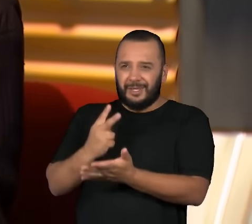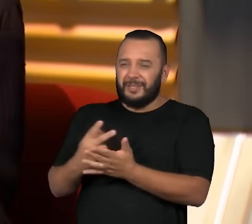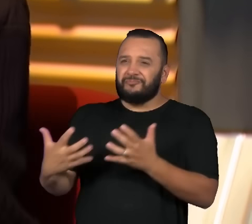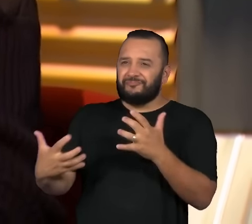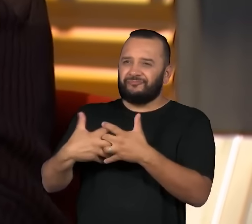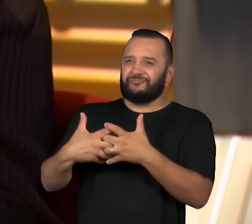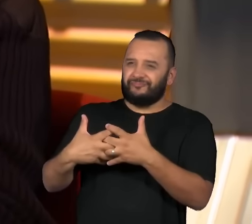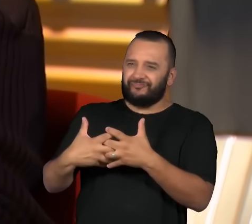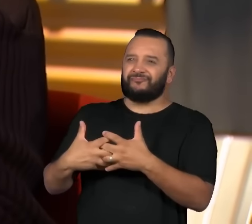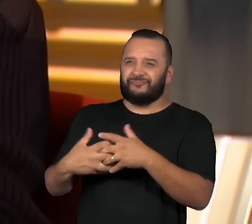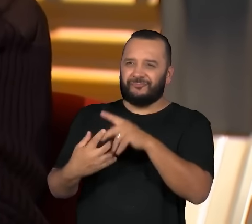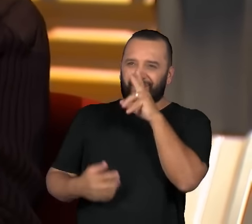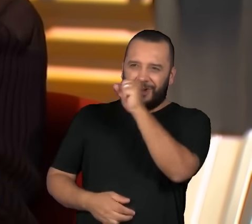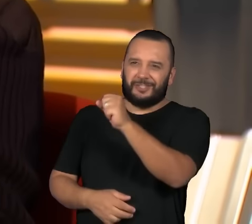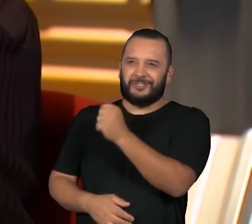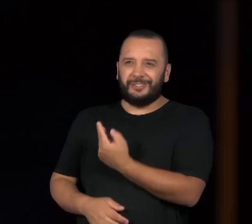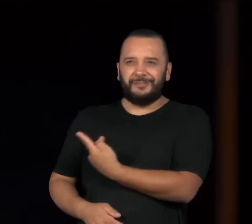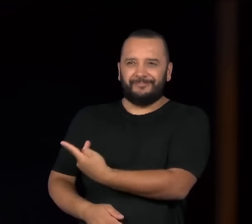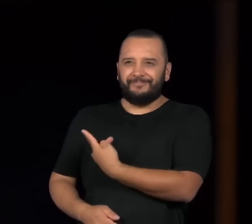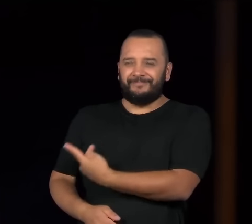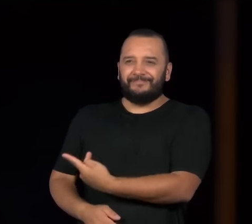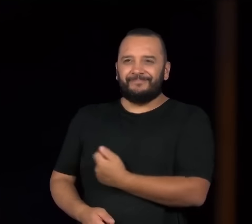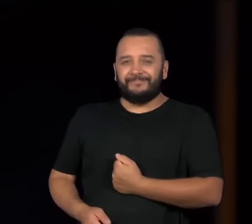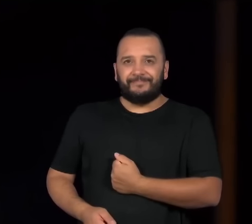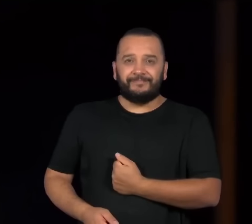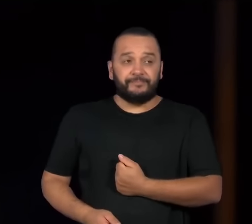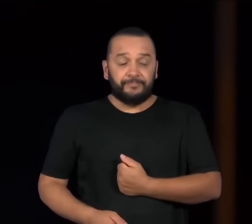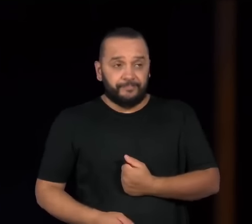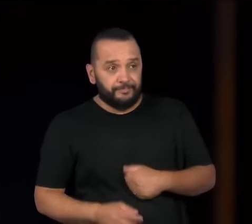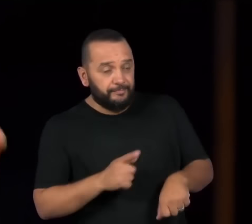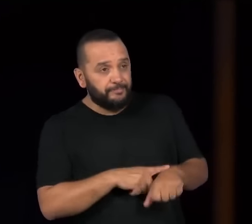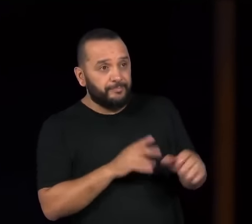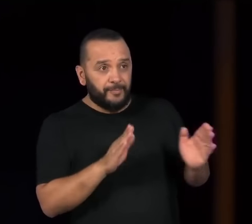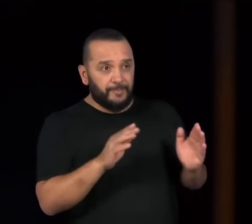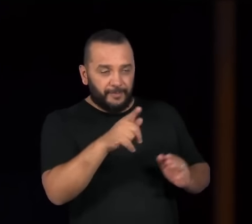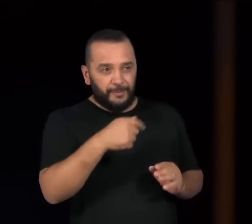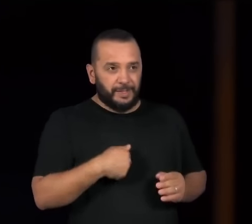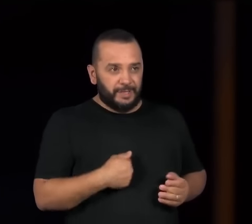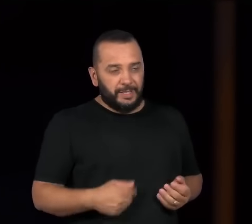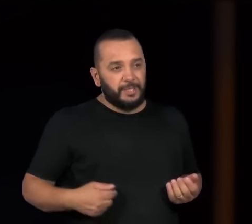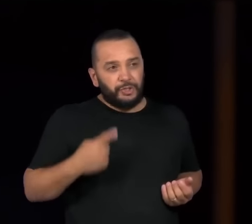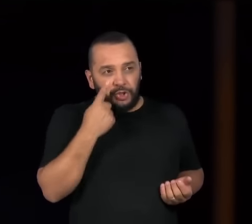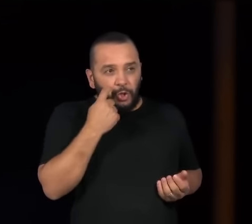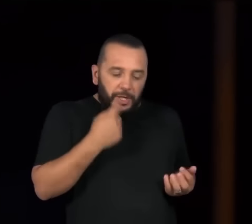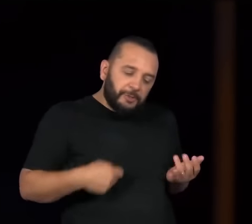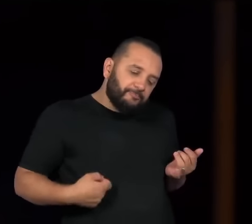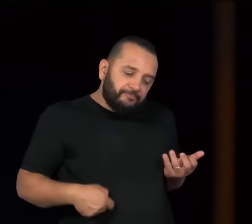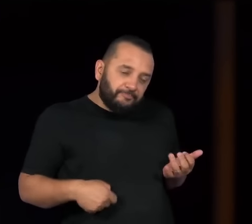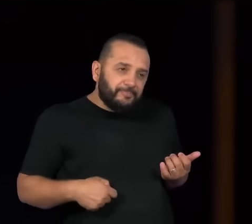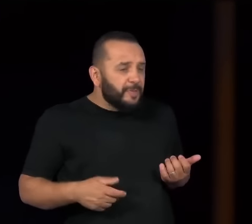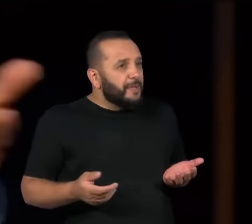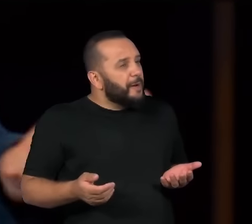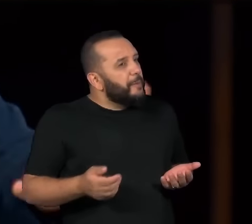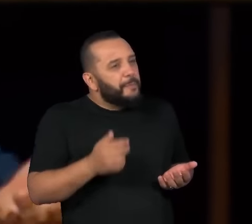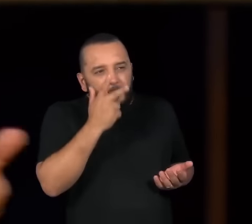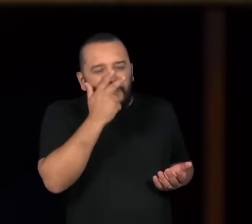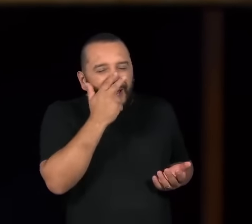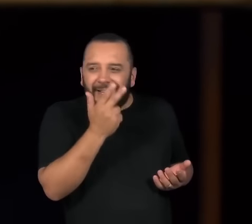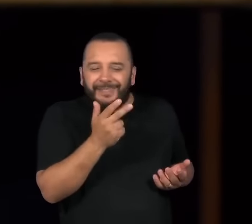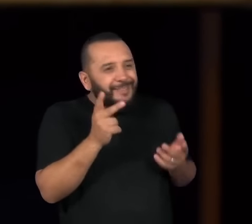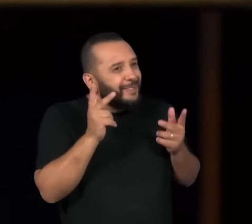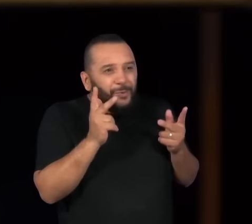interação muito forte, assim, né? Ali naquele momento do chorinho, vocês dois tocando juntos, parece a mesma pessoa tocando, né?